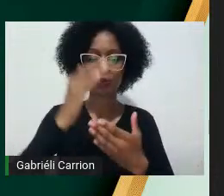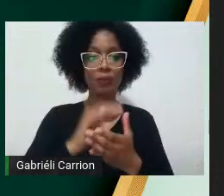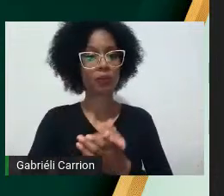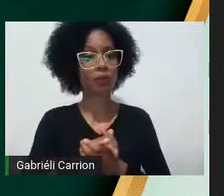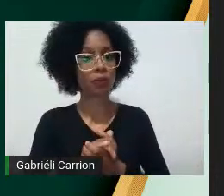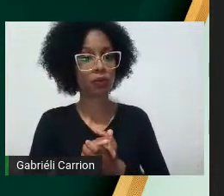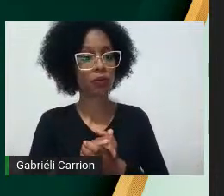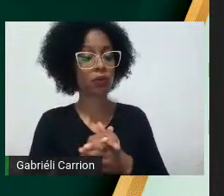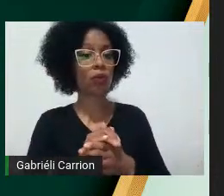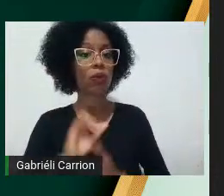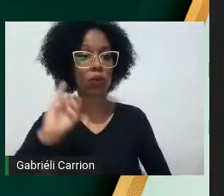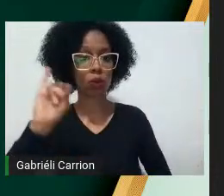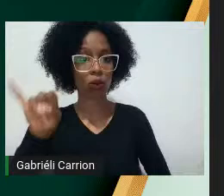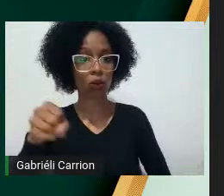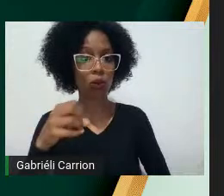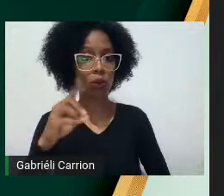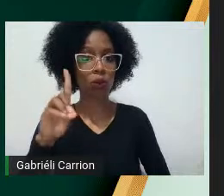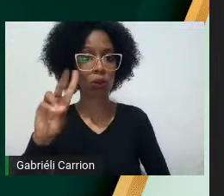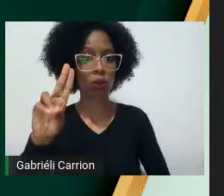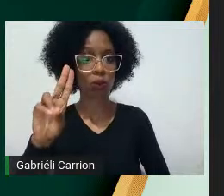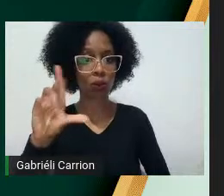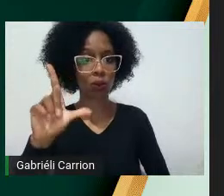Juliana Teixeira Penha.